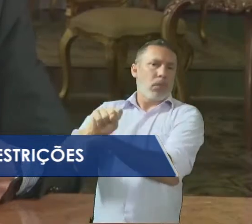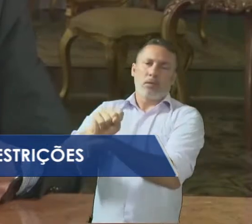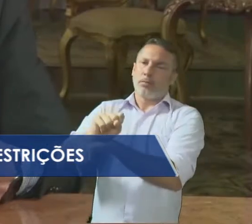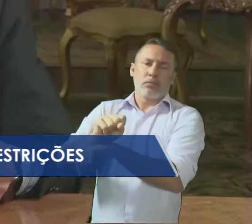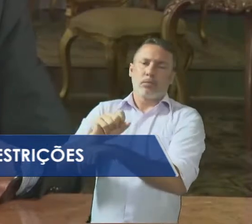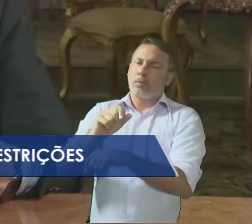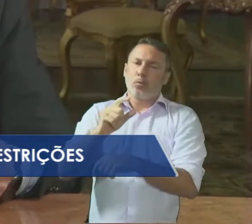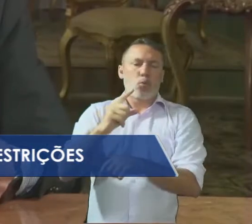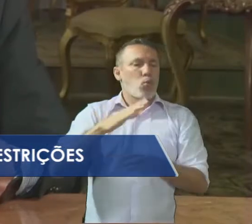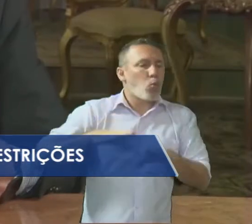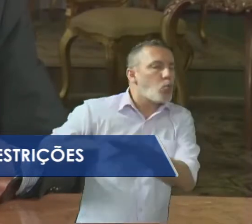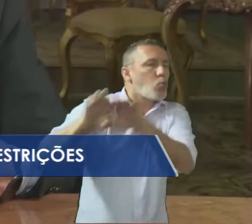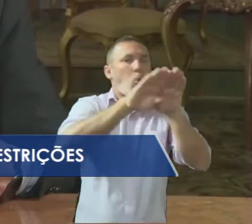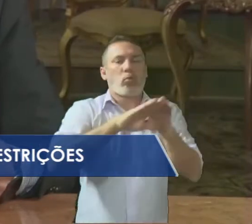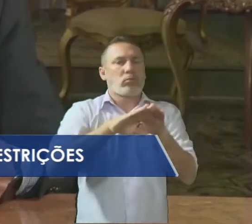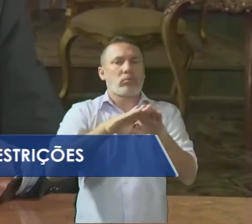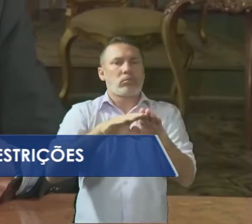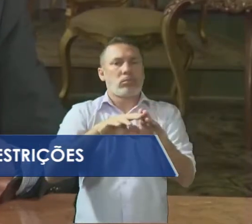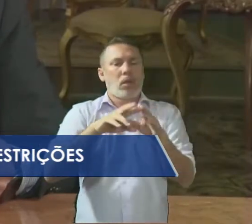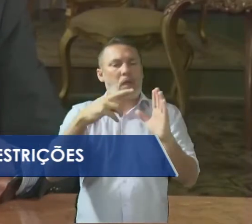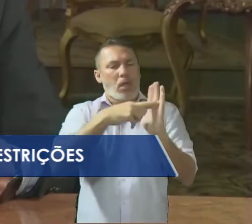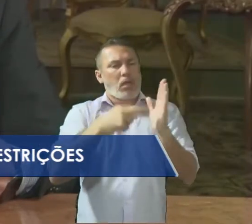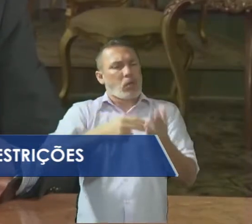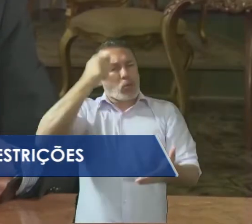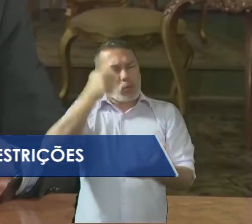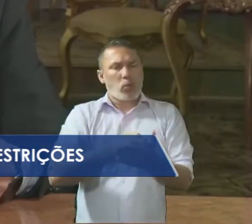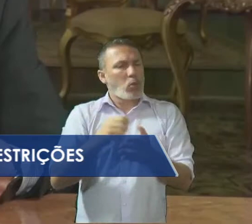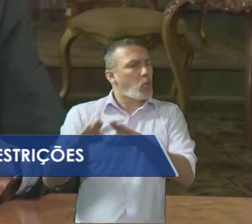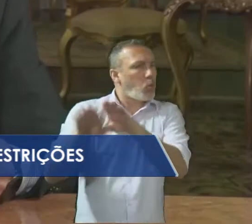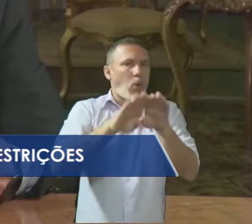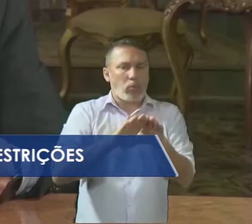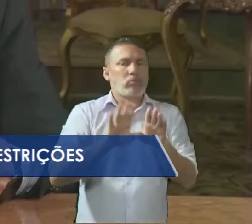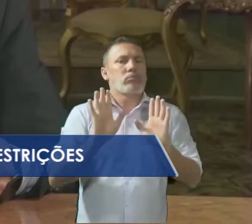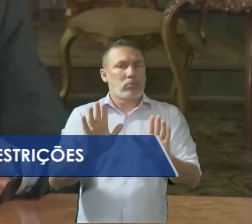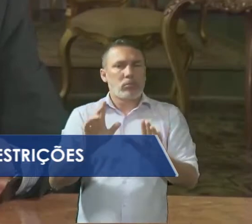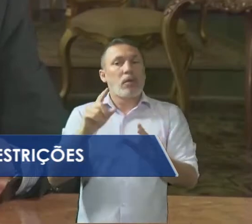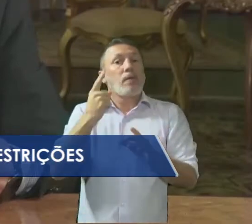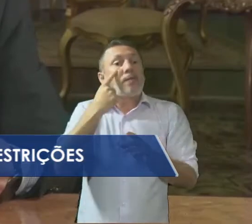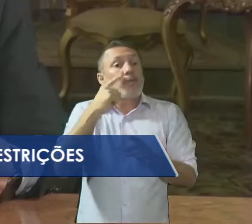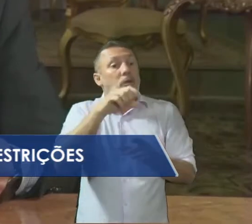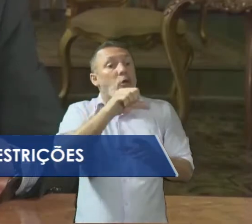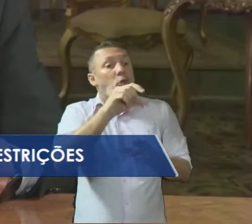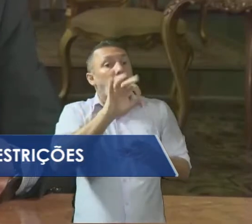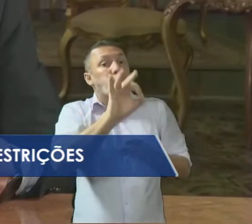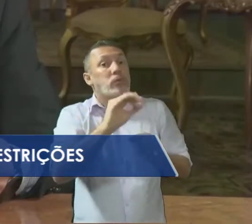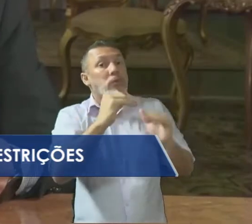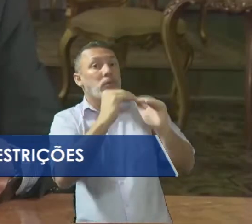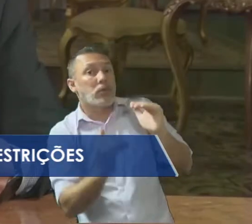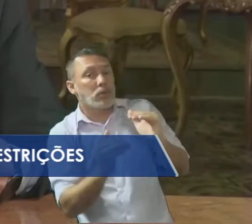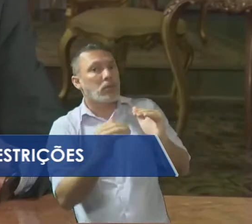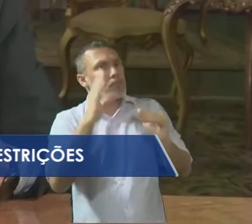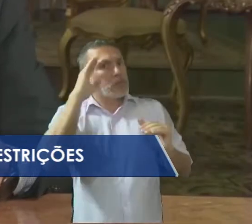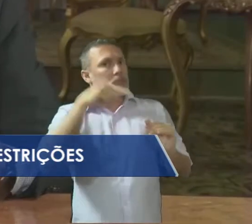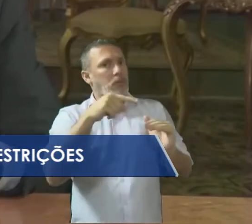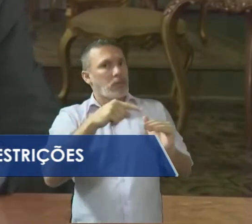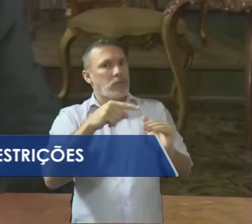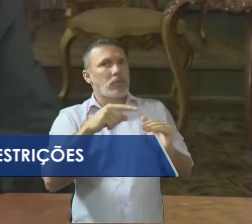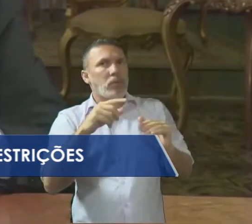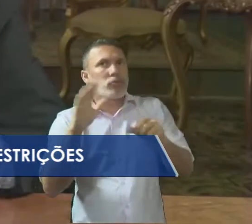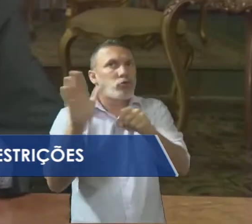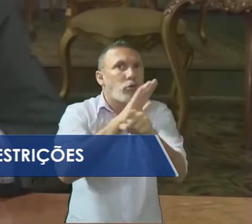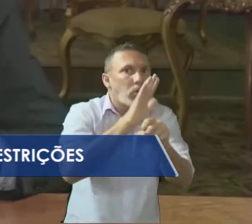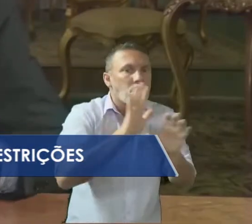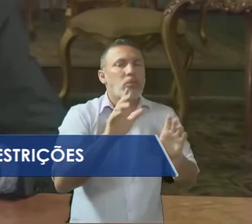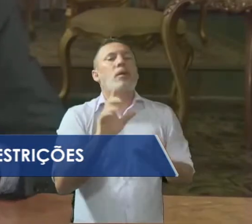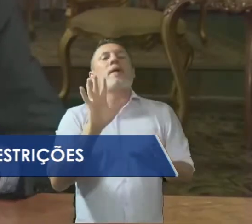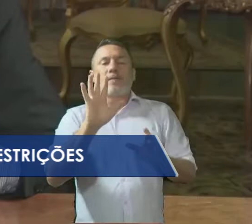é baixo todos ficaram e risco alto risco extremo ou em risco moderado uma pequena parte responder